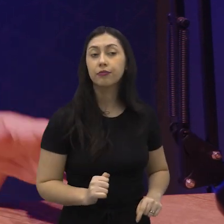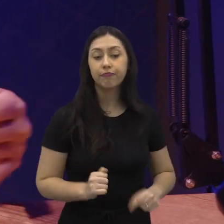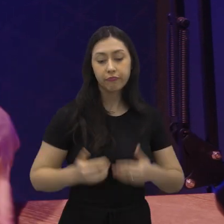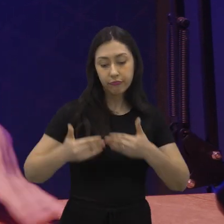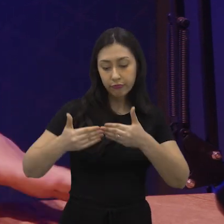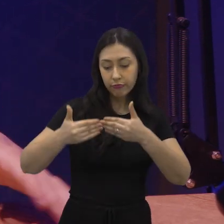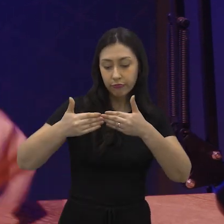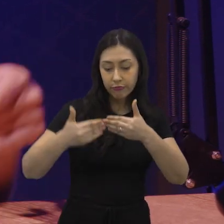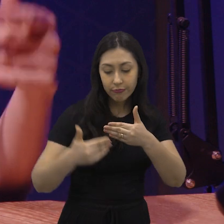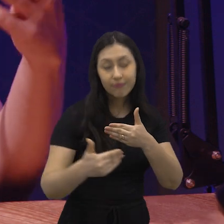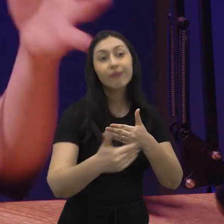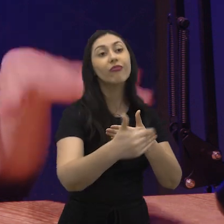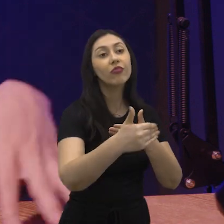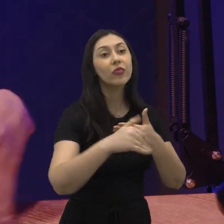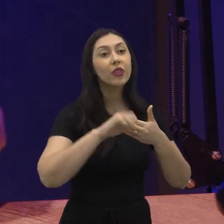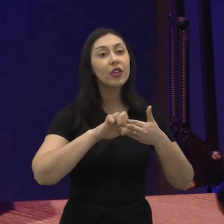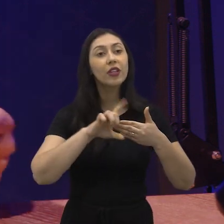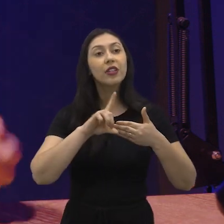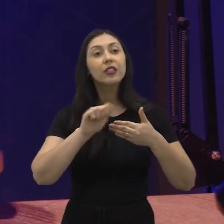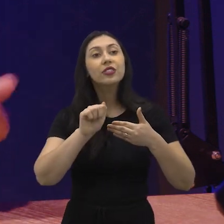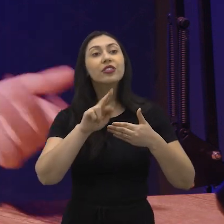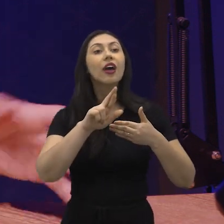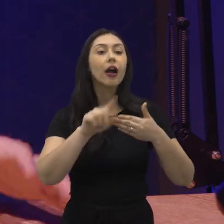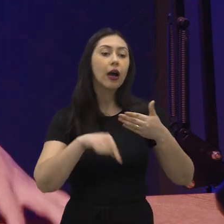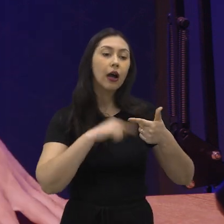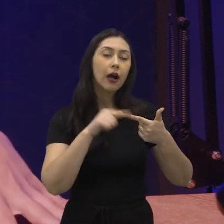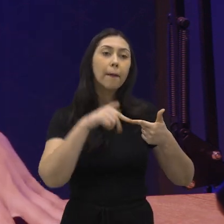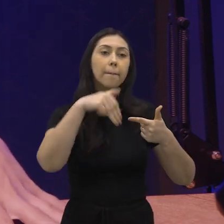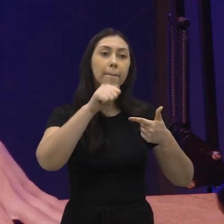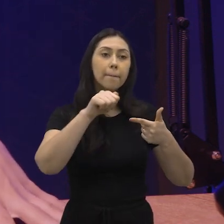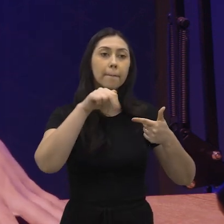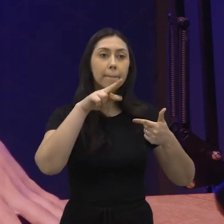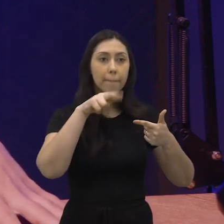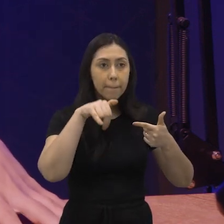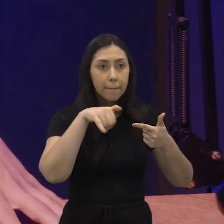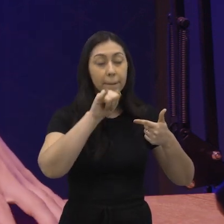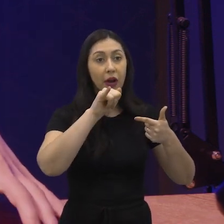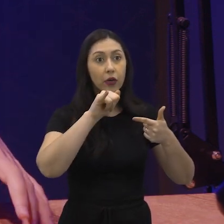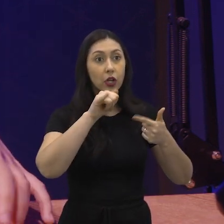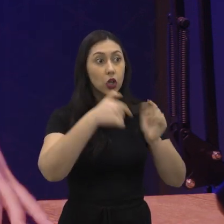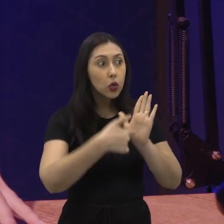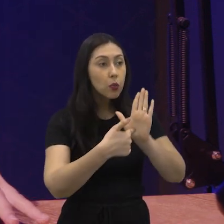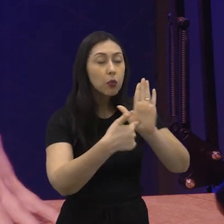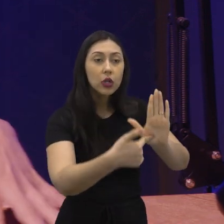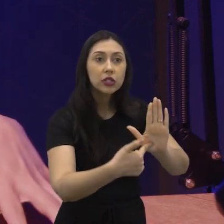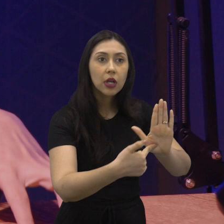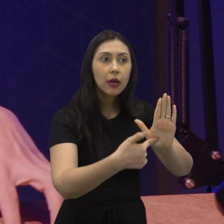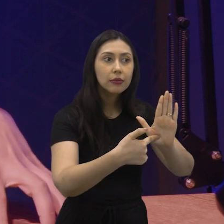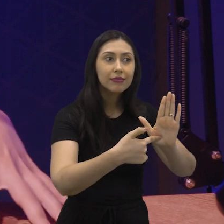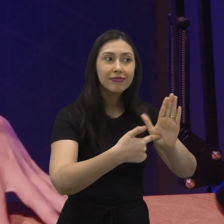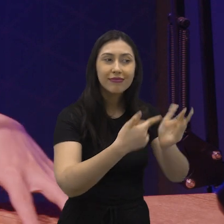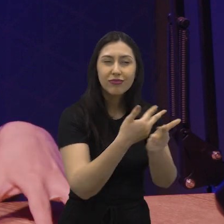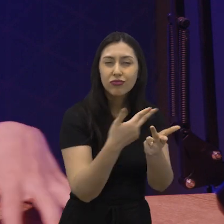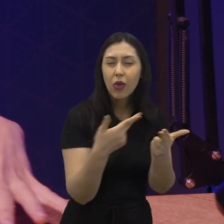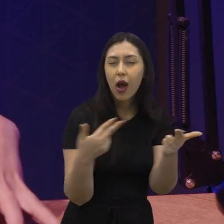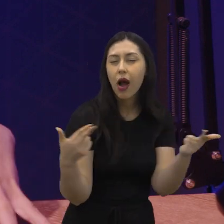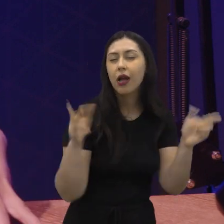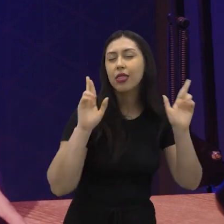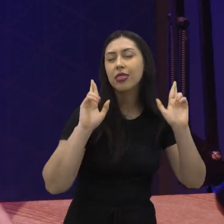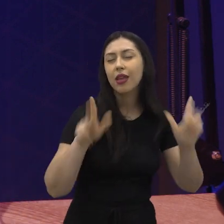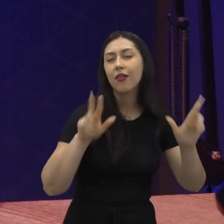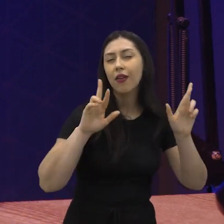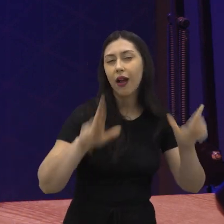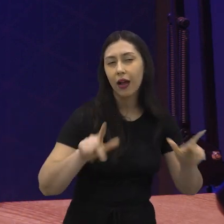daí depois, né, com o Edgar Allan Poe, com a Mary Shelley, a gente vai vendo eles colocando outros elementos, né, o terror